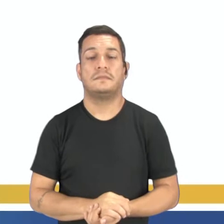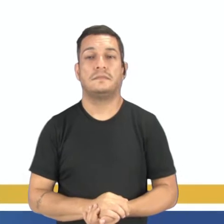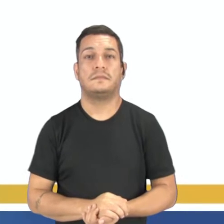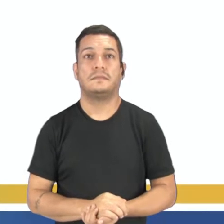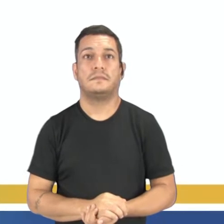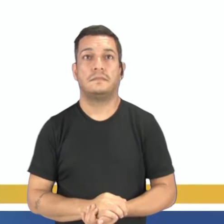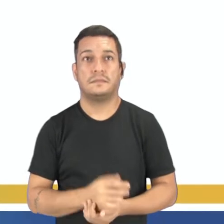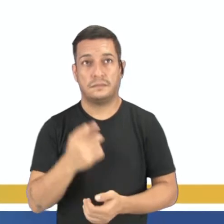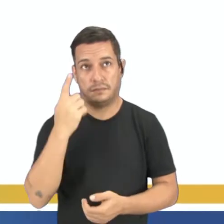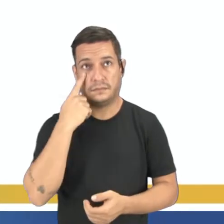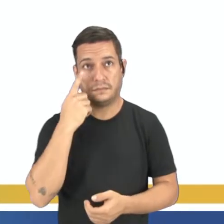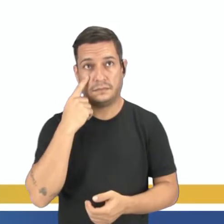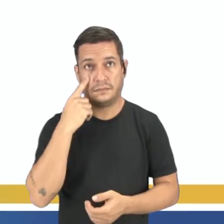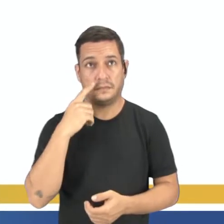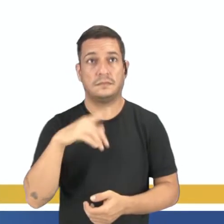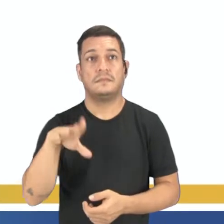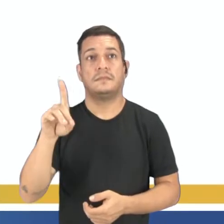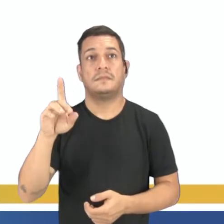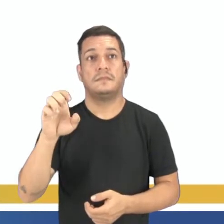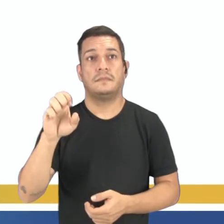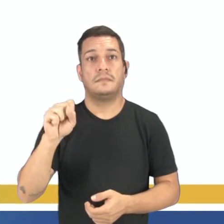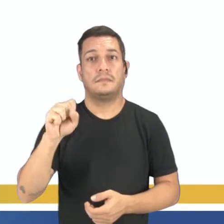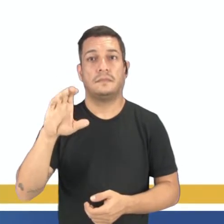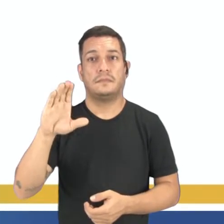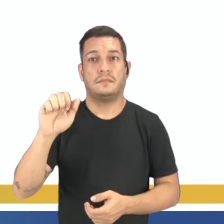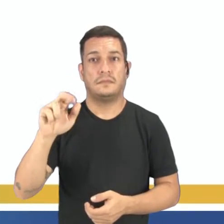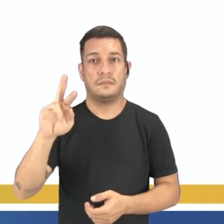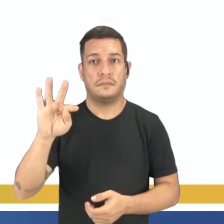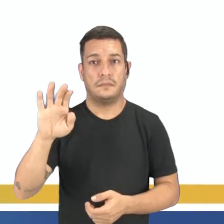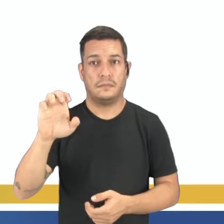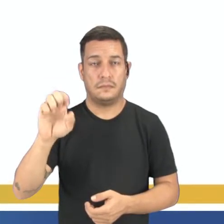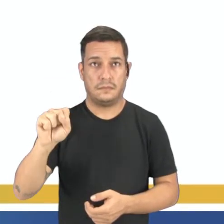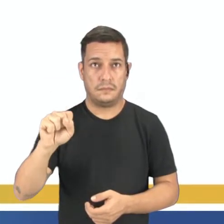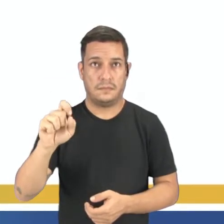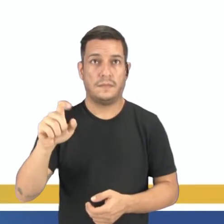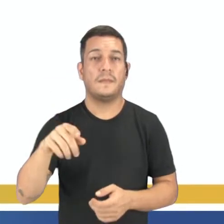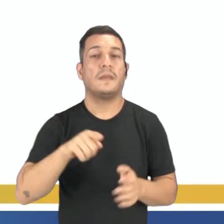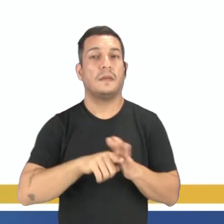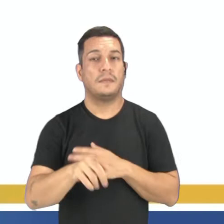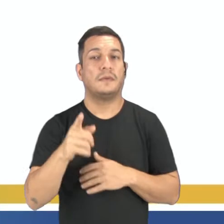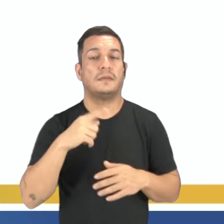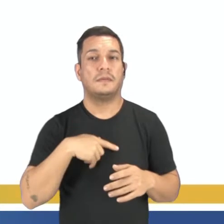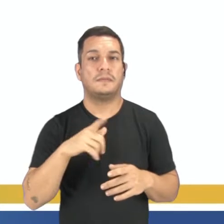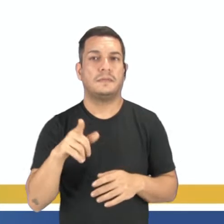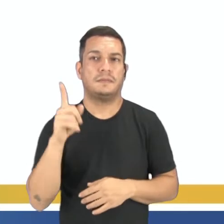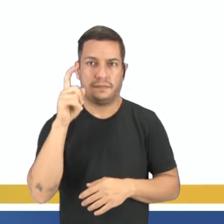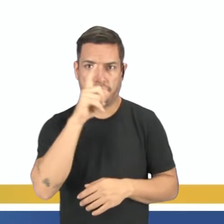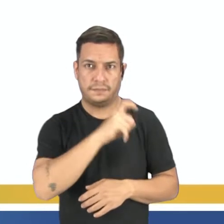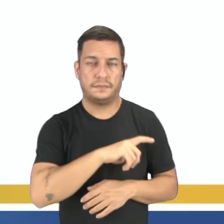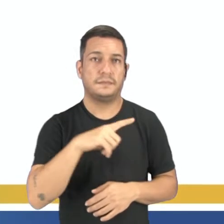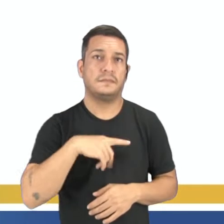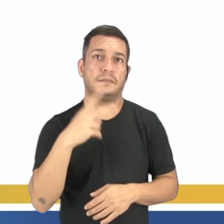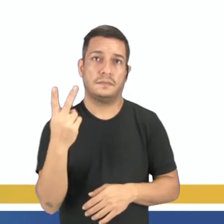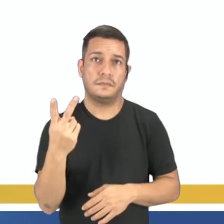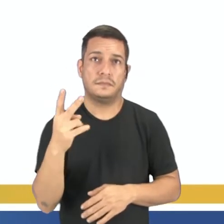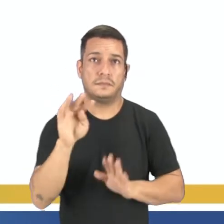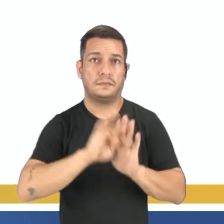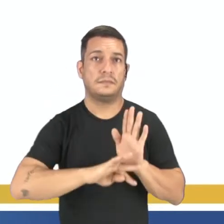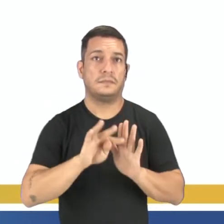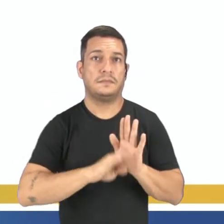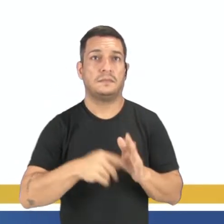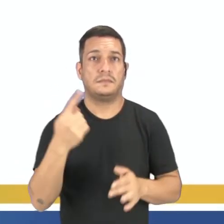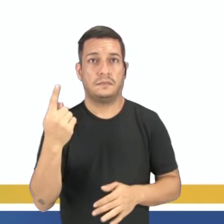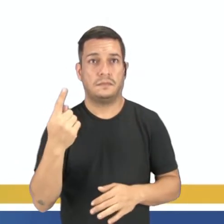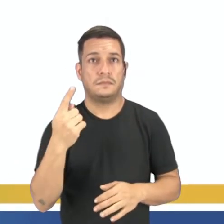2019, é René Descartes, ó, já é uma questão mais complexa. Tem dois textos, um